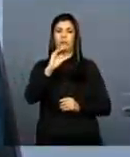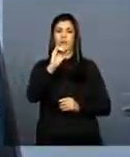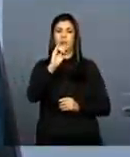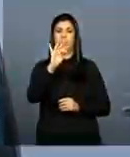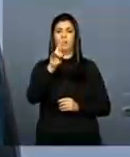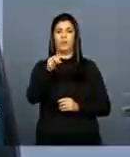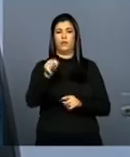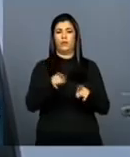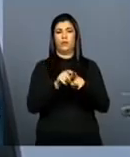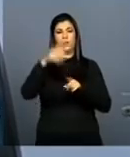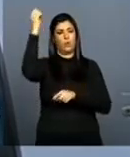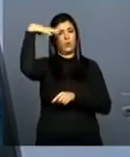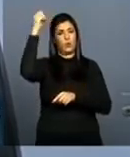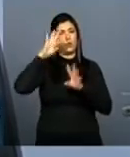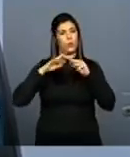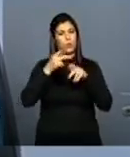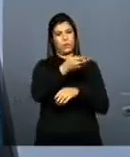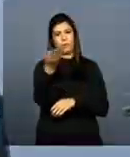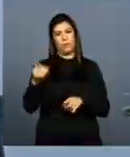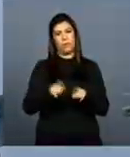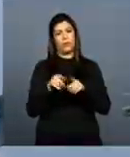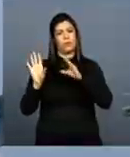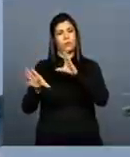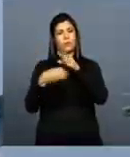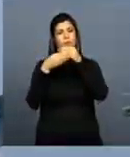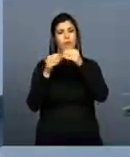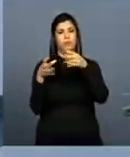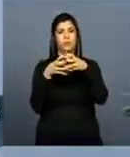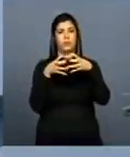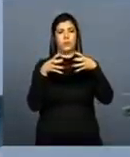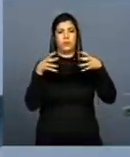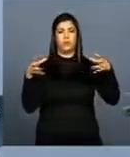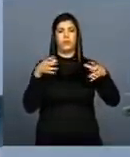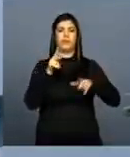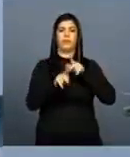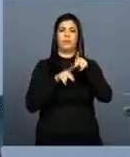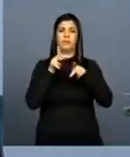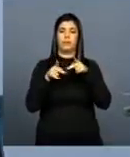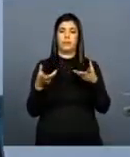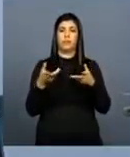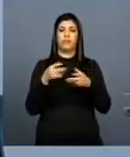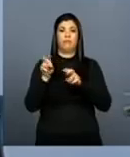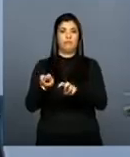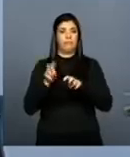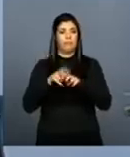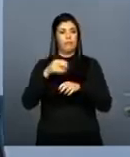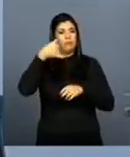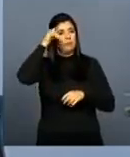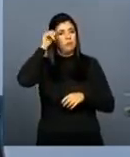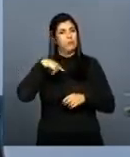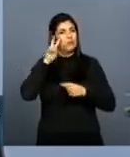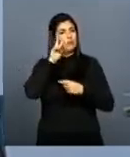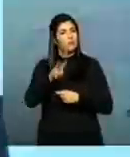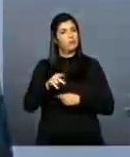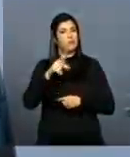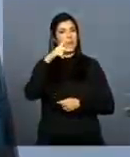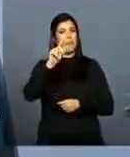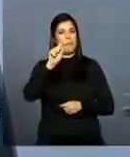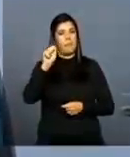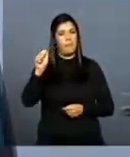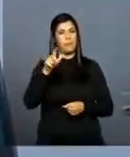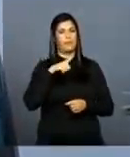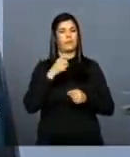Luz para Todos, quer dizer, um conjunto de inovações articulada no campo. A gente olhava e falava, o PAA, tantas coisas